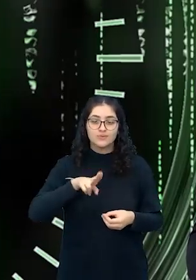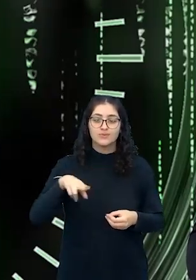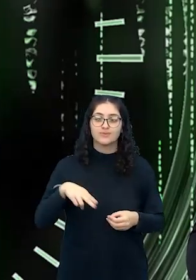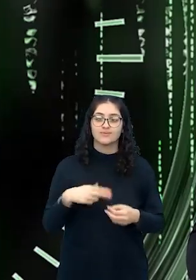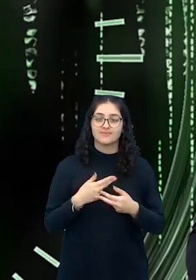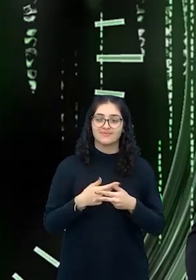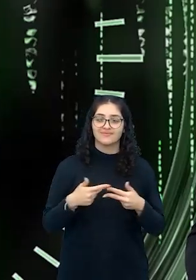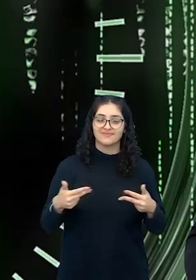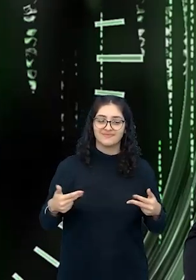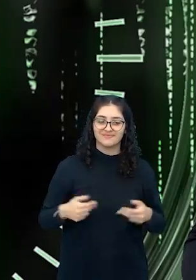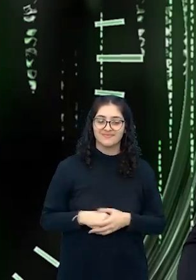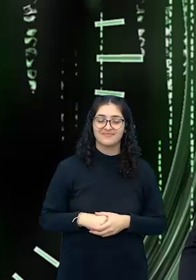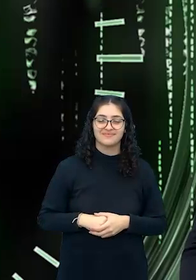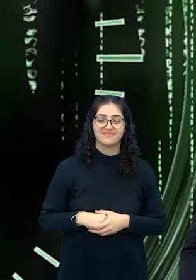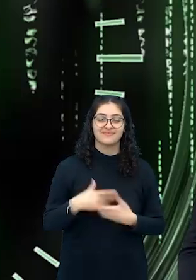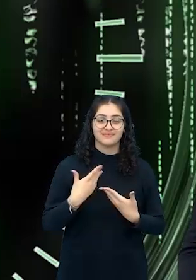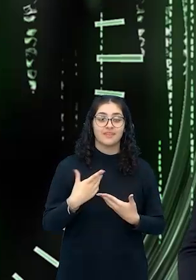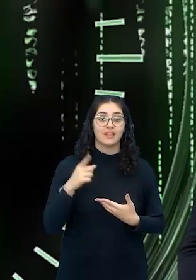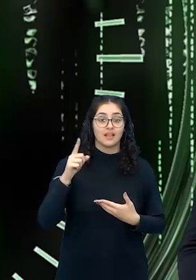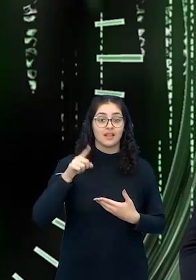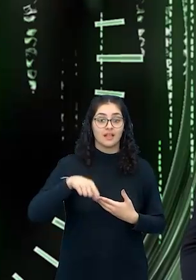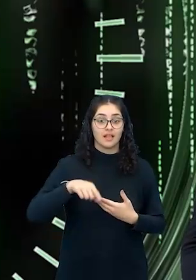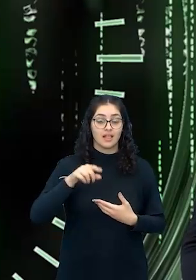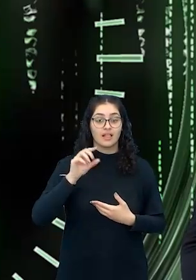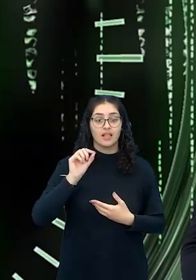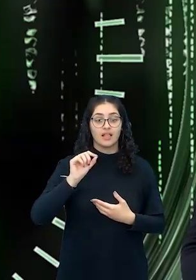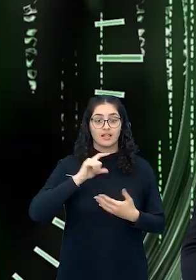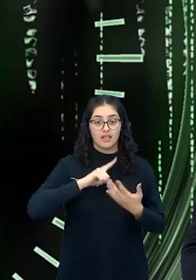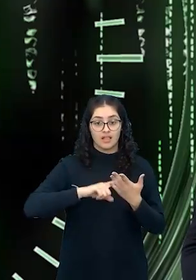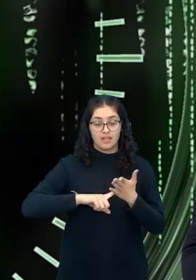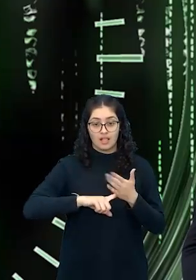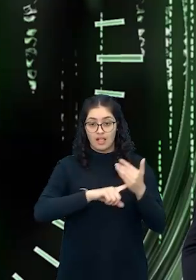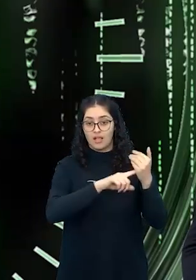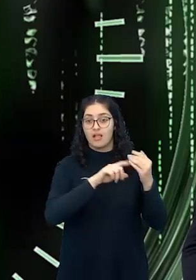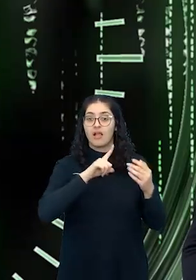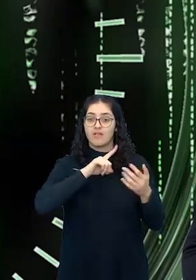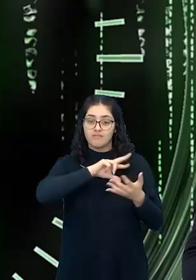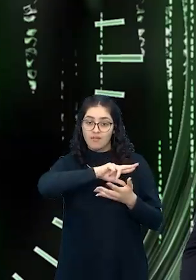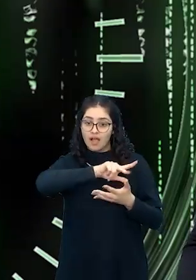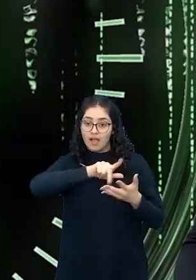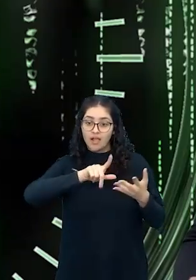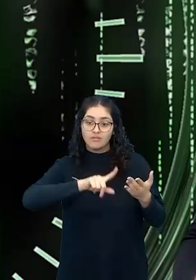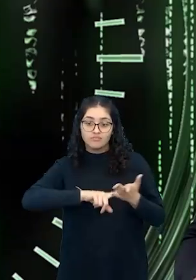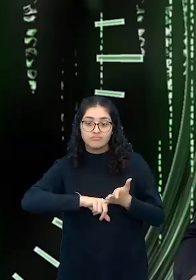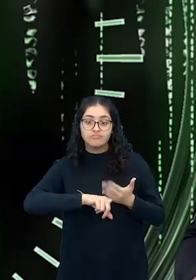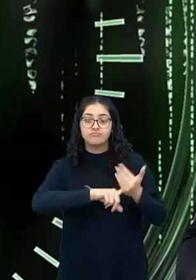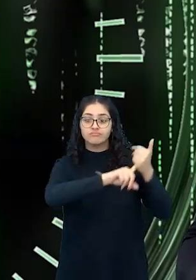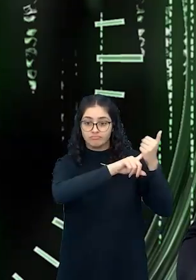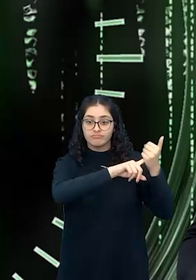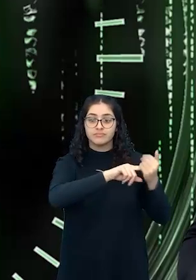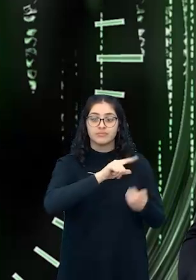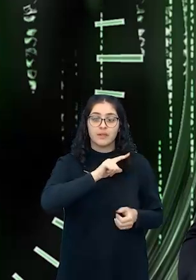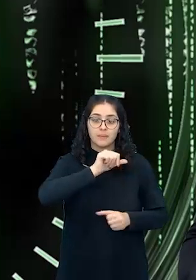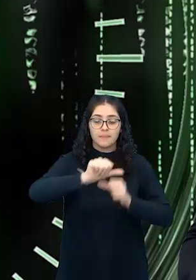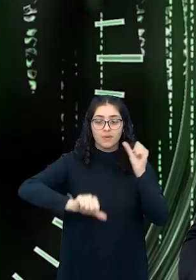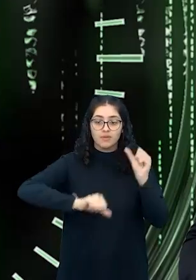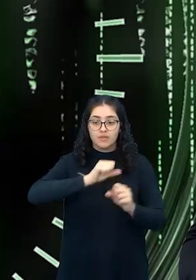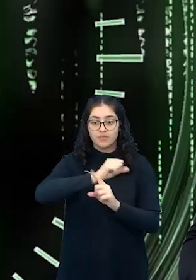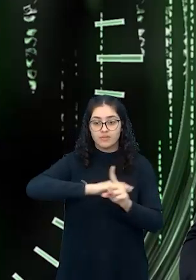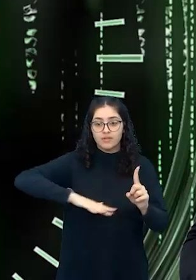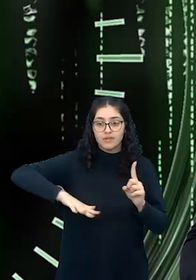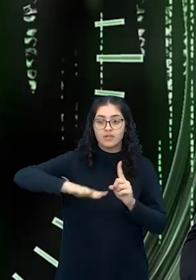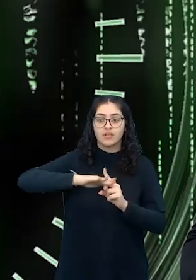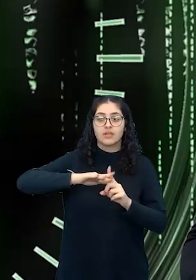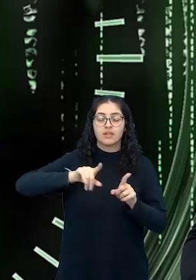de tecnologia, são uma definição de TEDx. Então são conjuntos de tecnologias que vêm gerando mudanças sociais